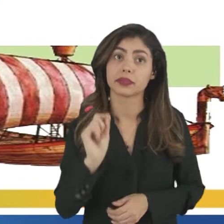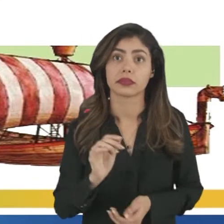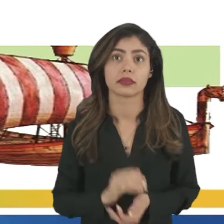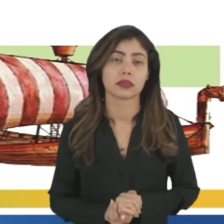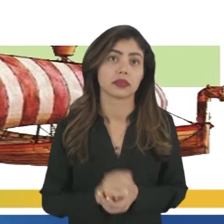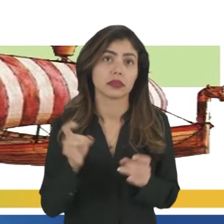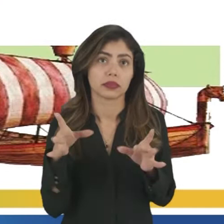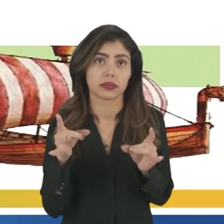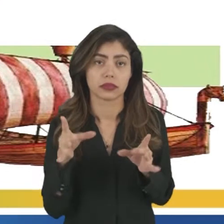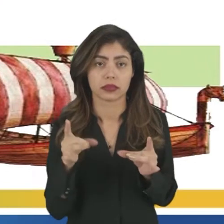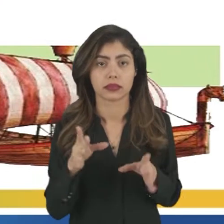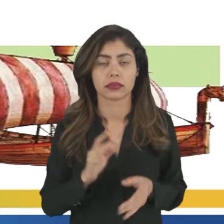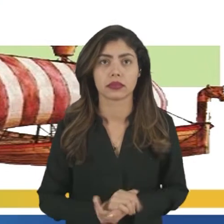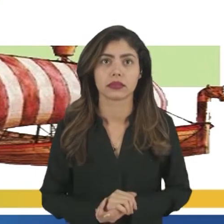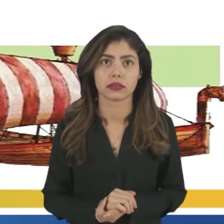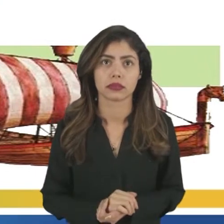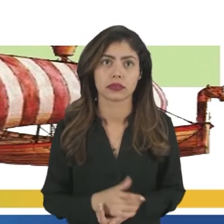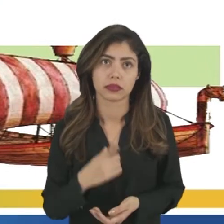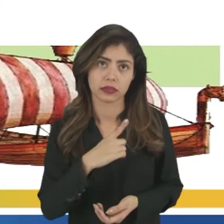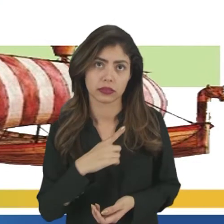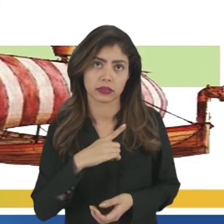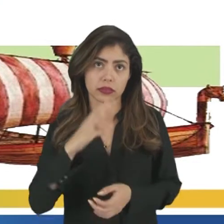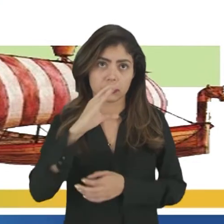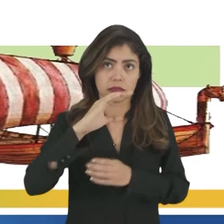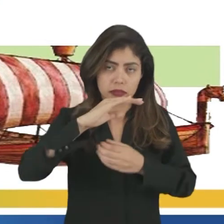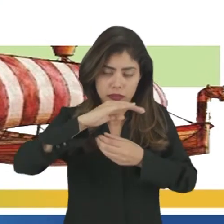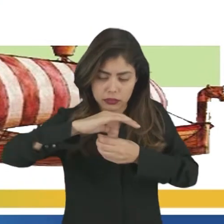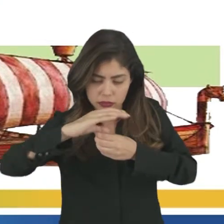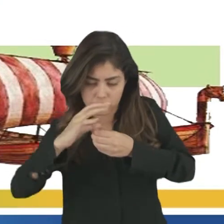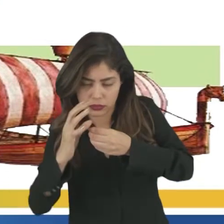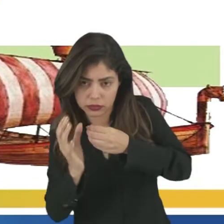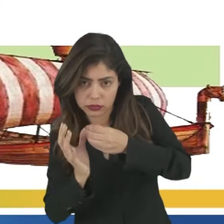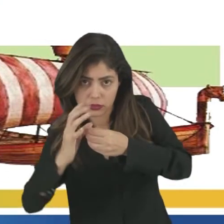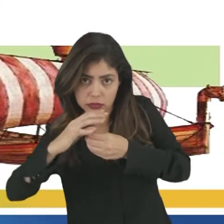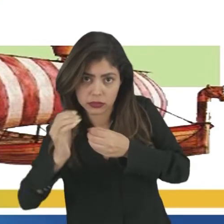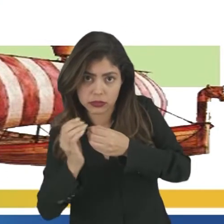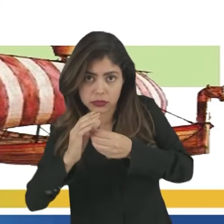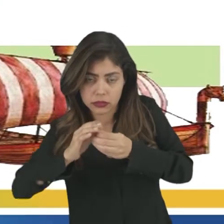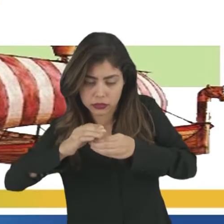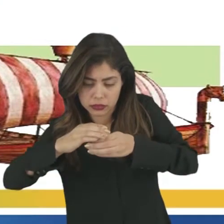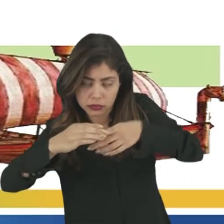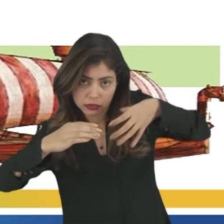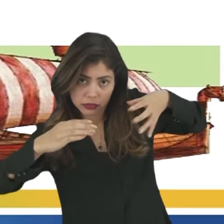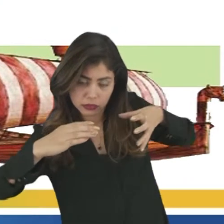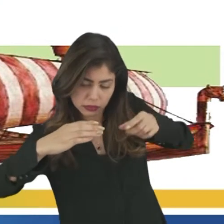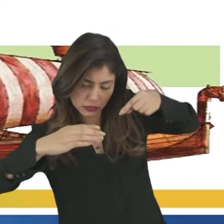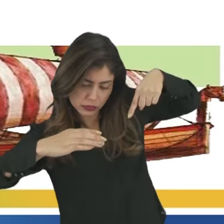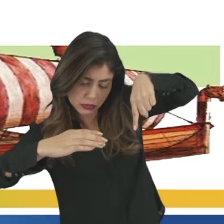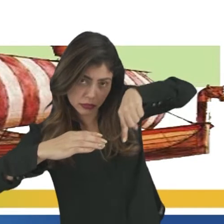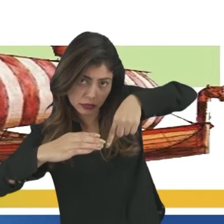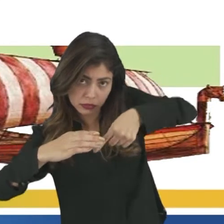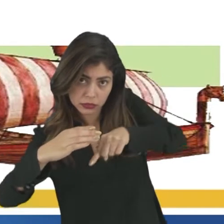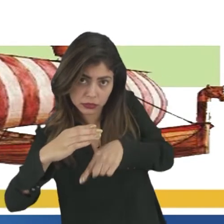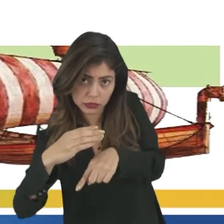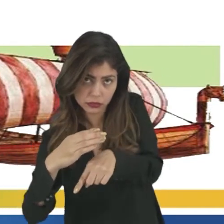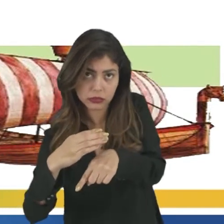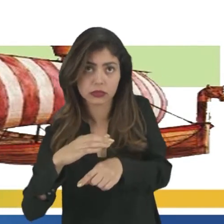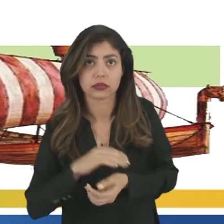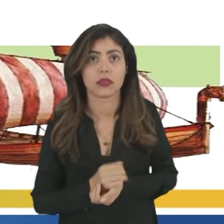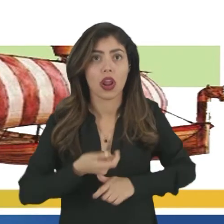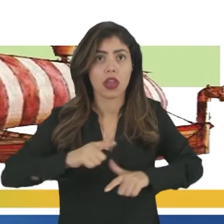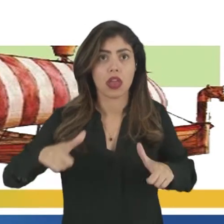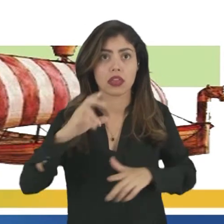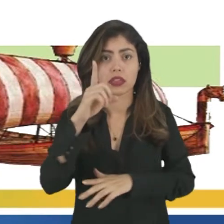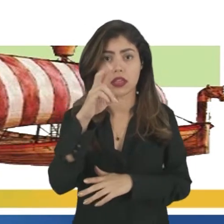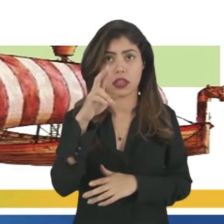de comércio, né? Tinha um casco arredondado que aumentava o espaço interno, possibilitando maior volume de carga. Então,